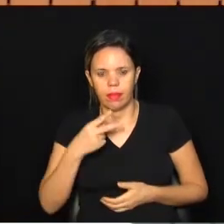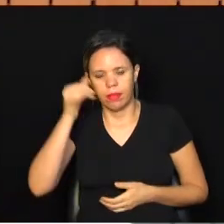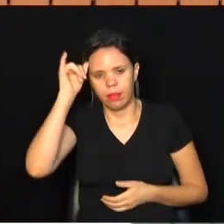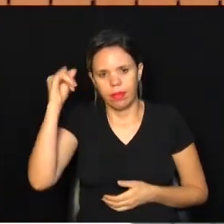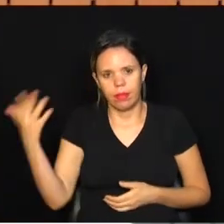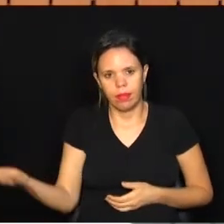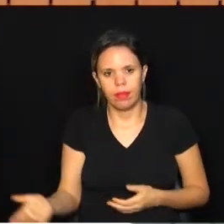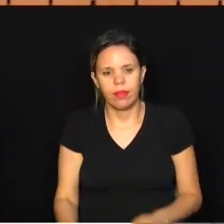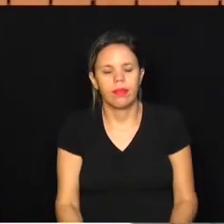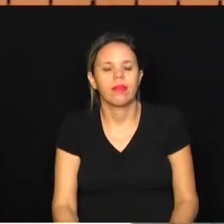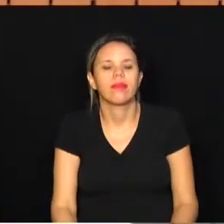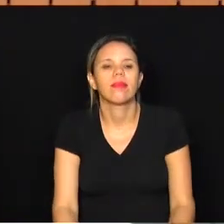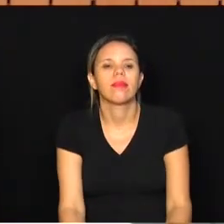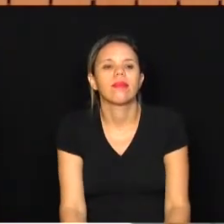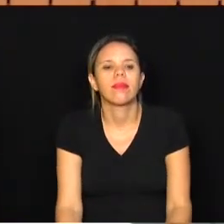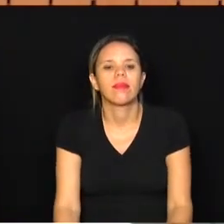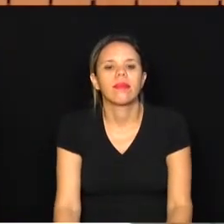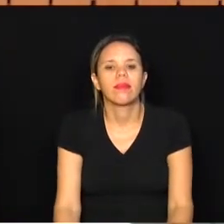Búfalo.